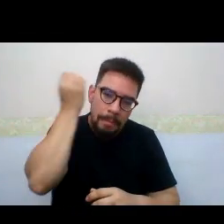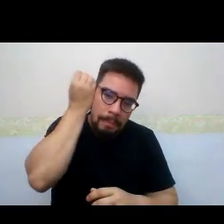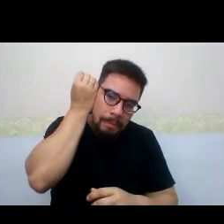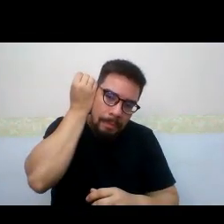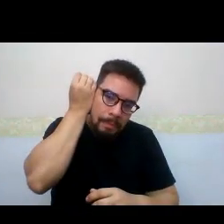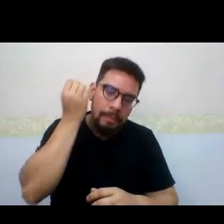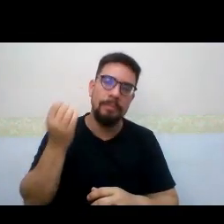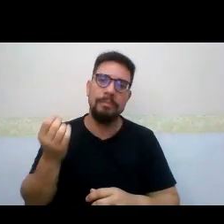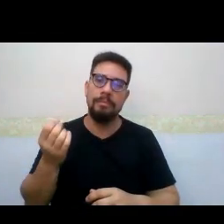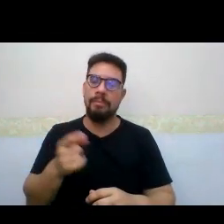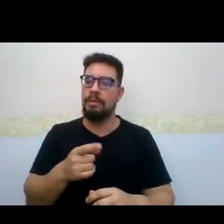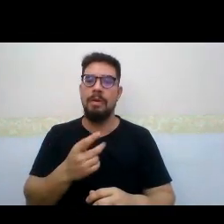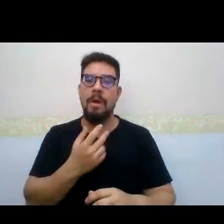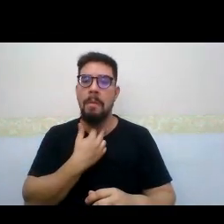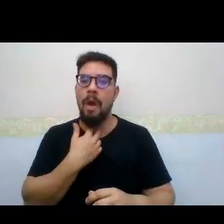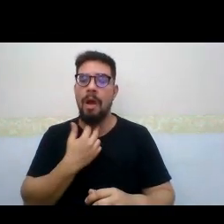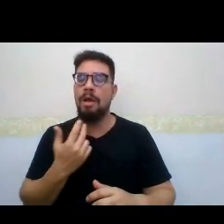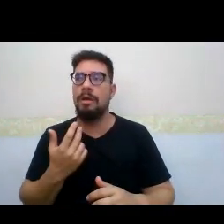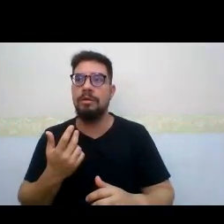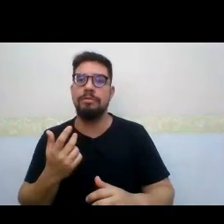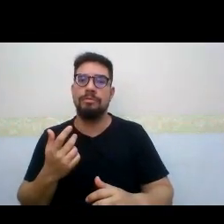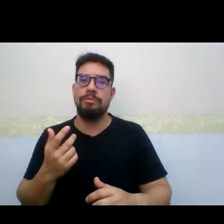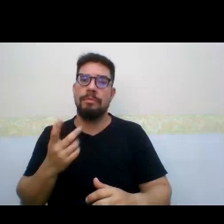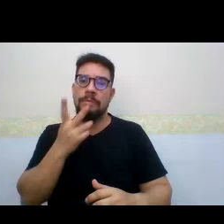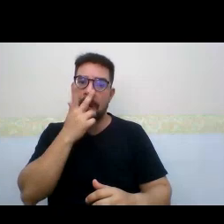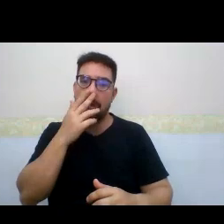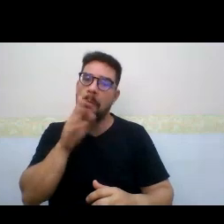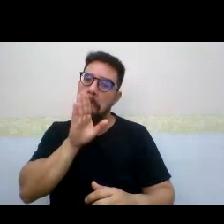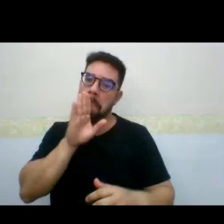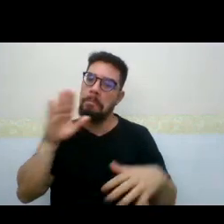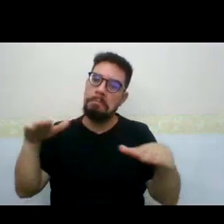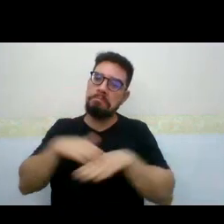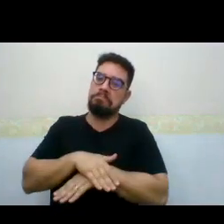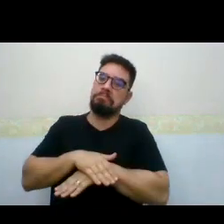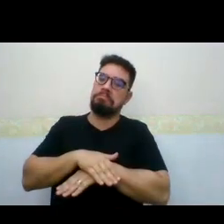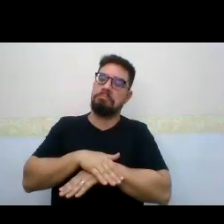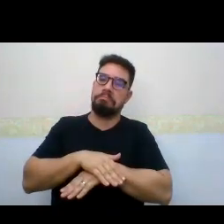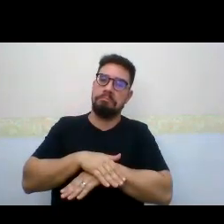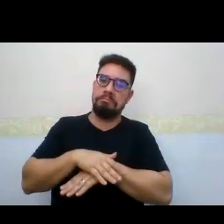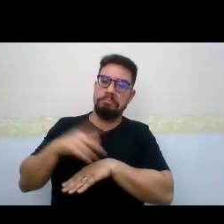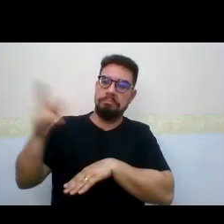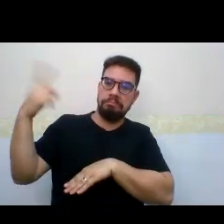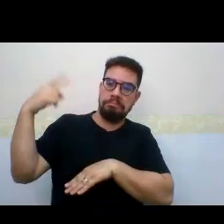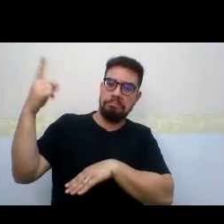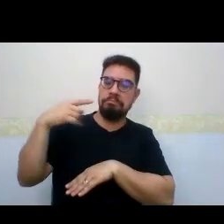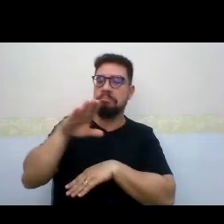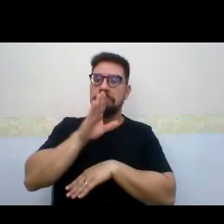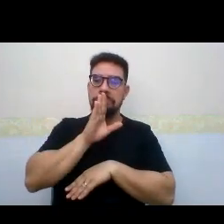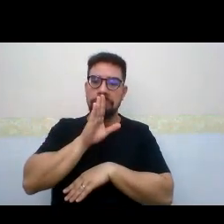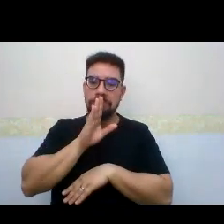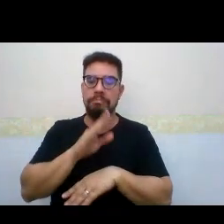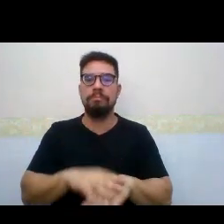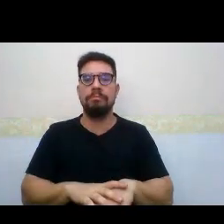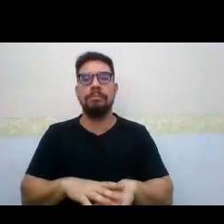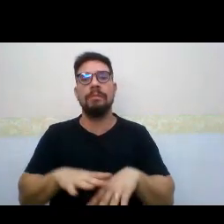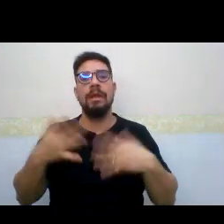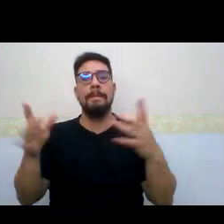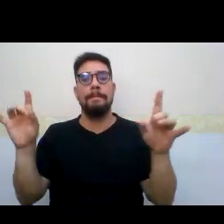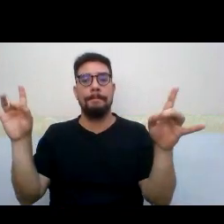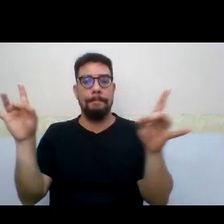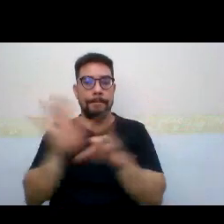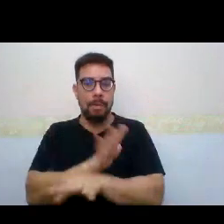nada. Ele está, assim, submetido, né, e pressionado. Mas aí, quando essa